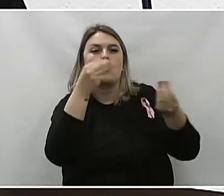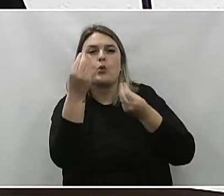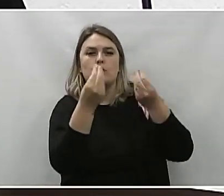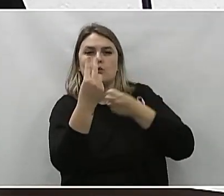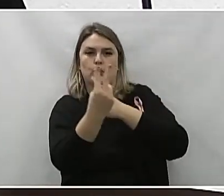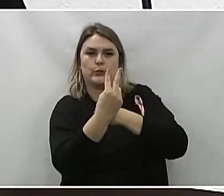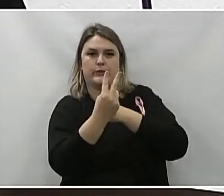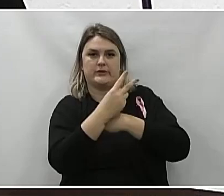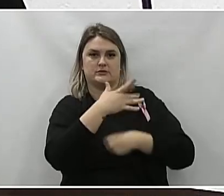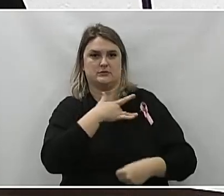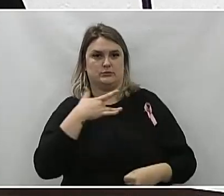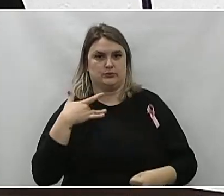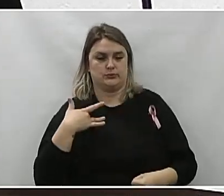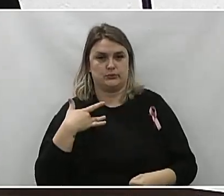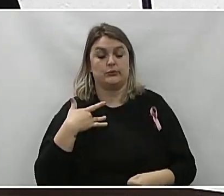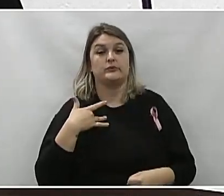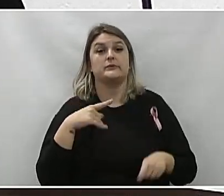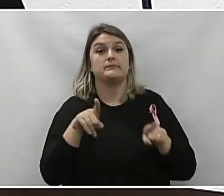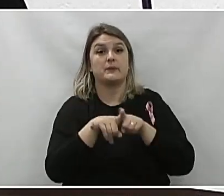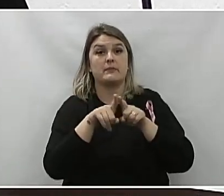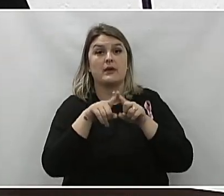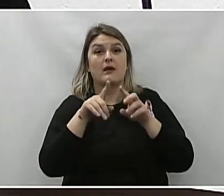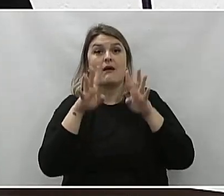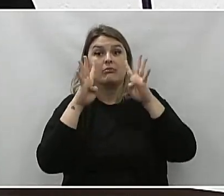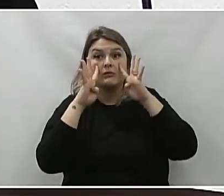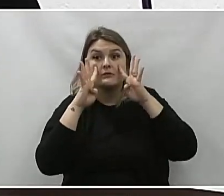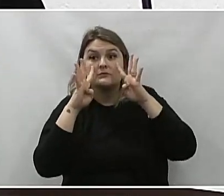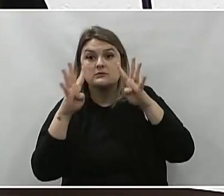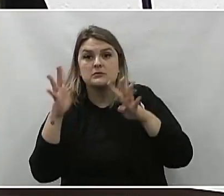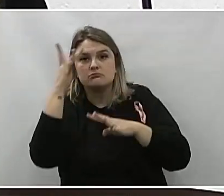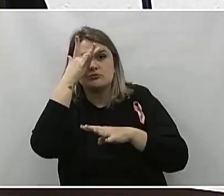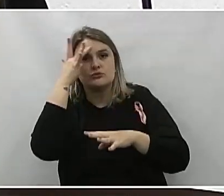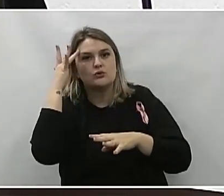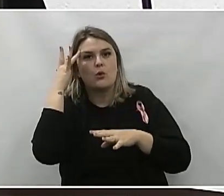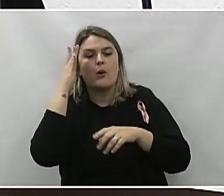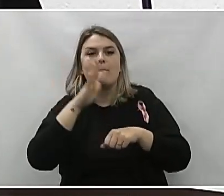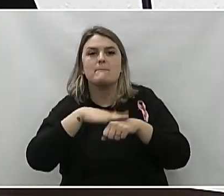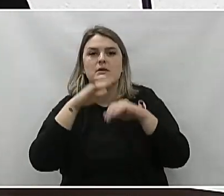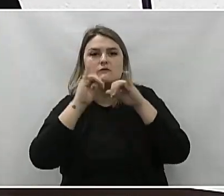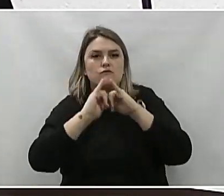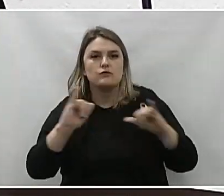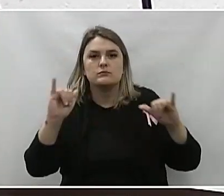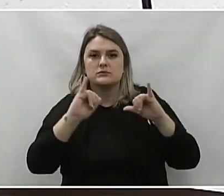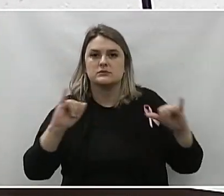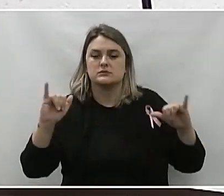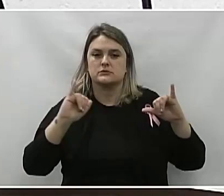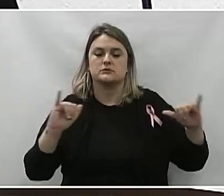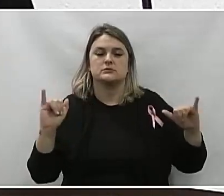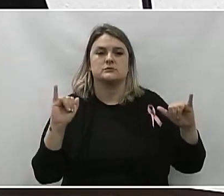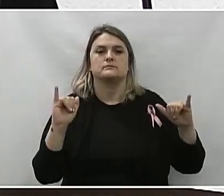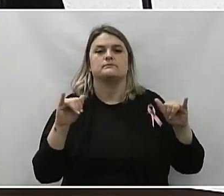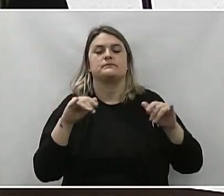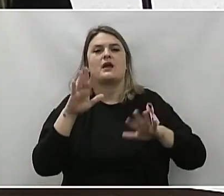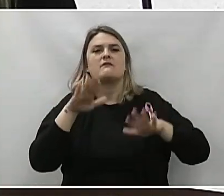temos mais os olhos voltados né que muitas vezes a gente não não se tem